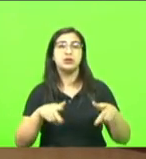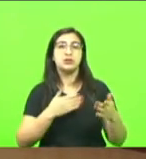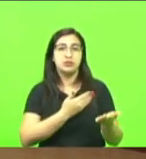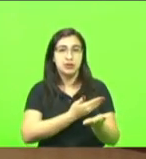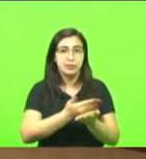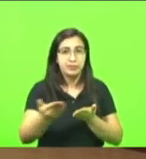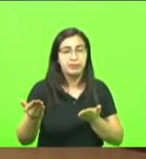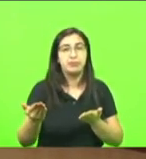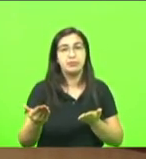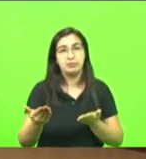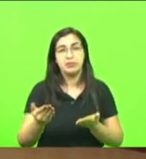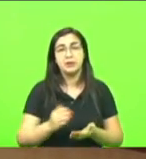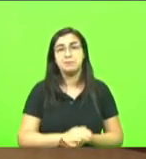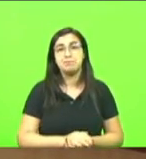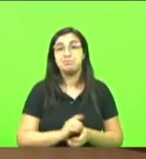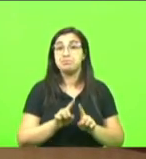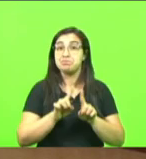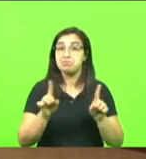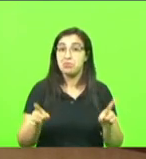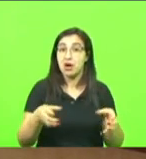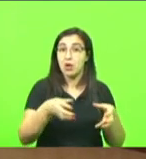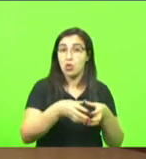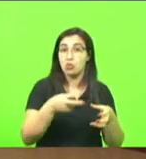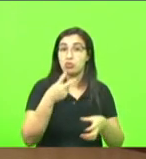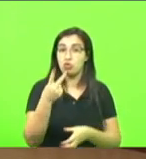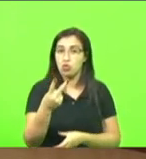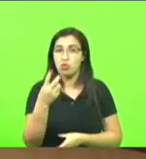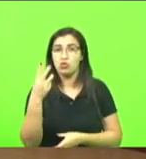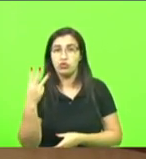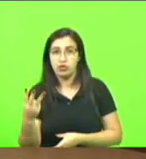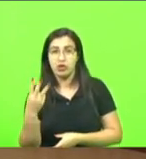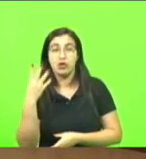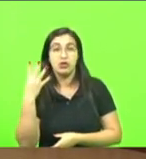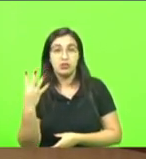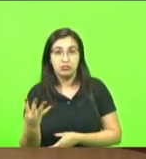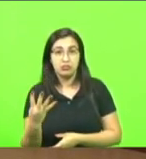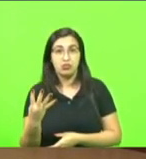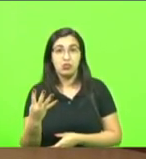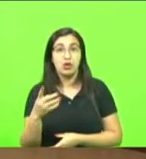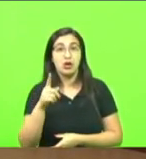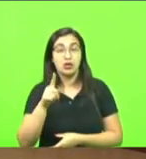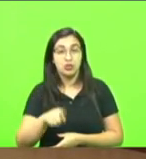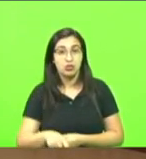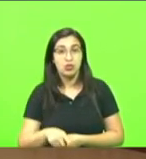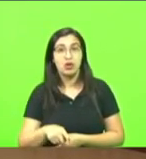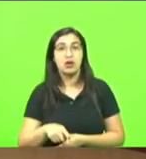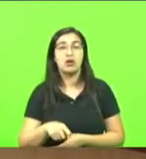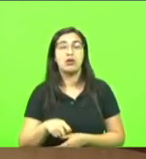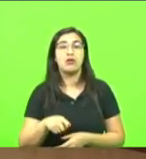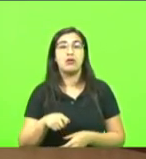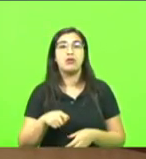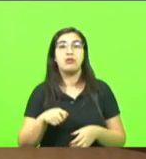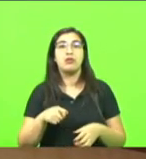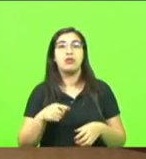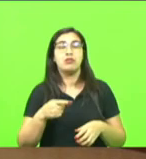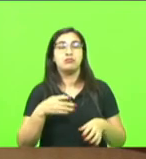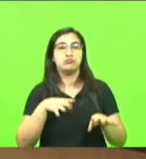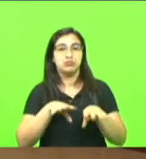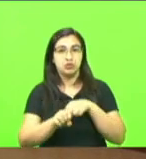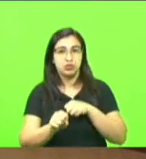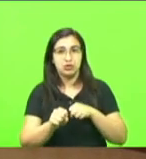inflacionária. Já os níveis 2, 3 e 4, que são a licenciatura curta, a graduação e